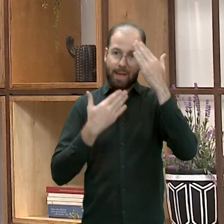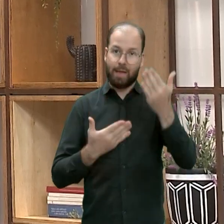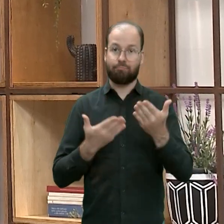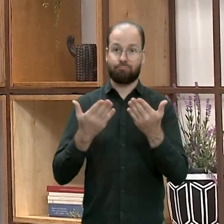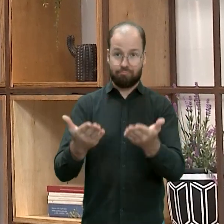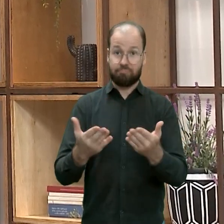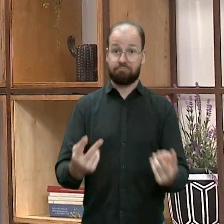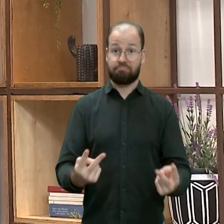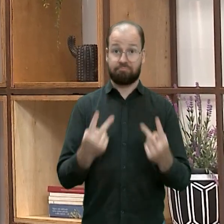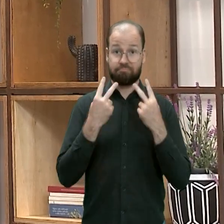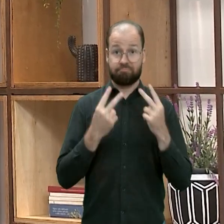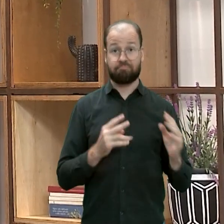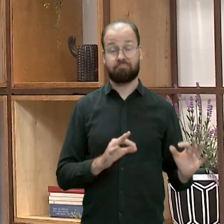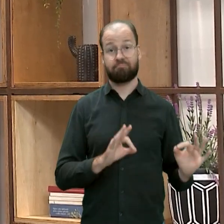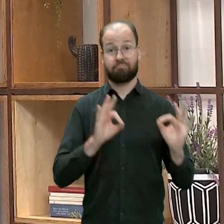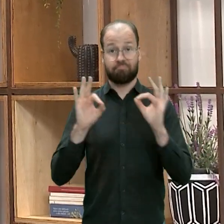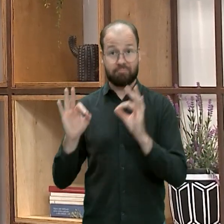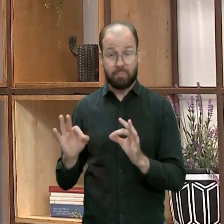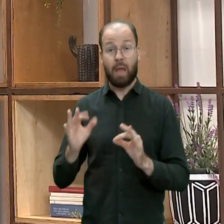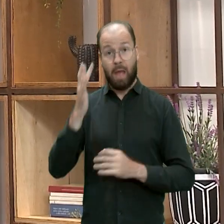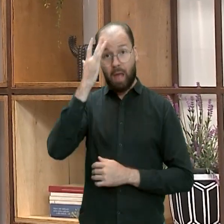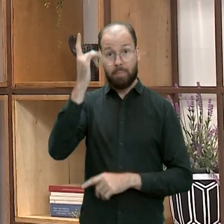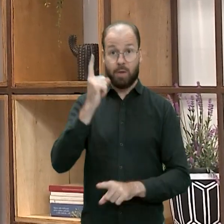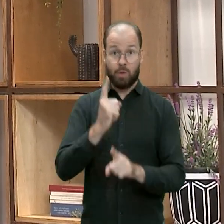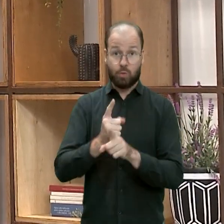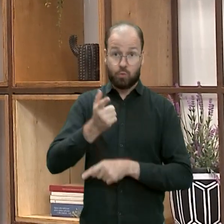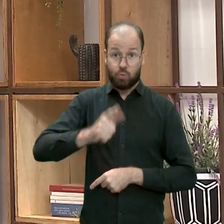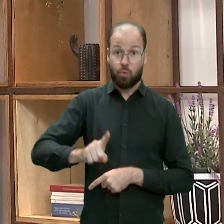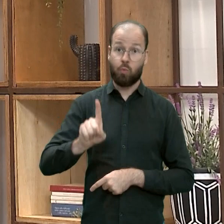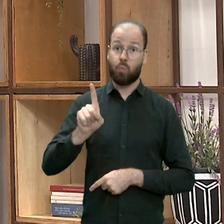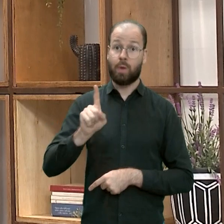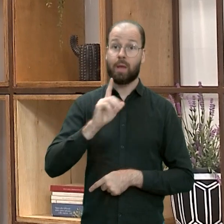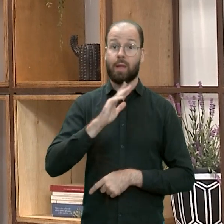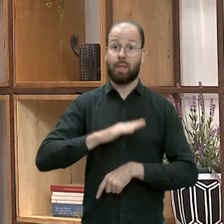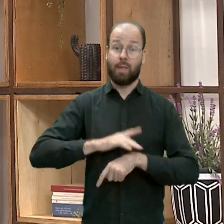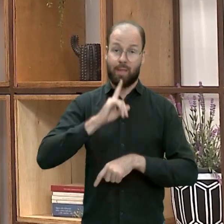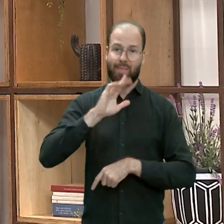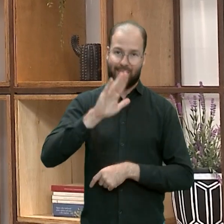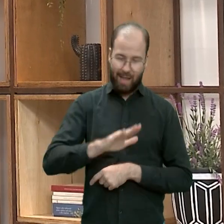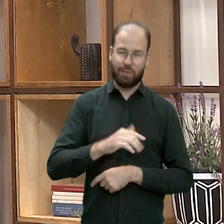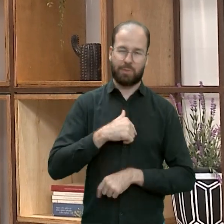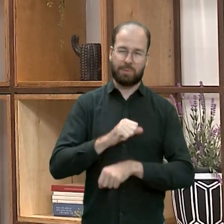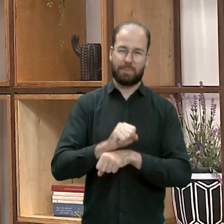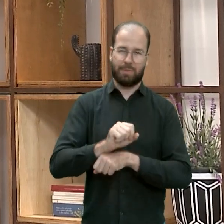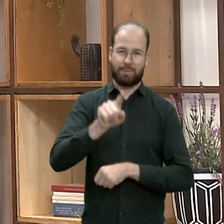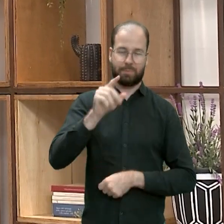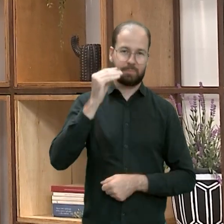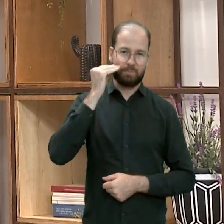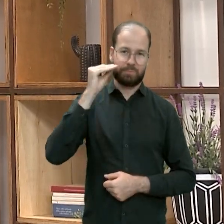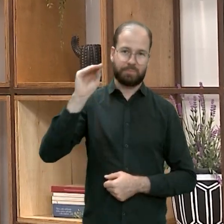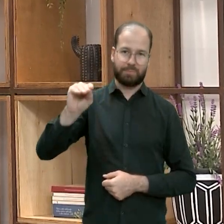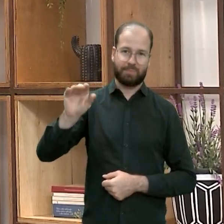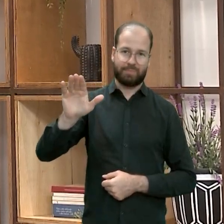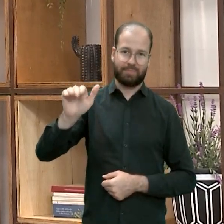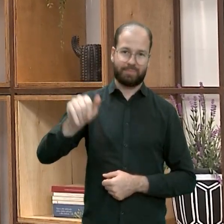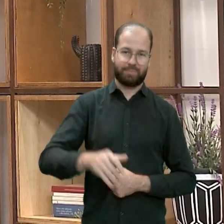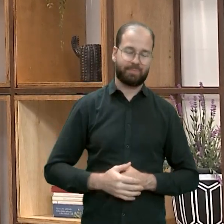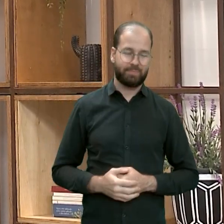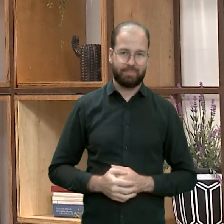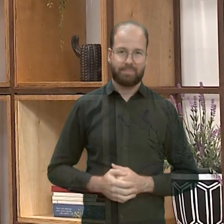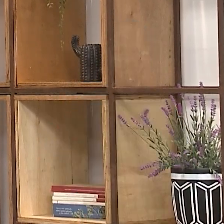sua companhia. Amanhã eu estou de volta a partir da 1 da tarde, esperando você, claro, tá bom? Beijos e até mais. Tchau!